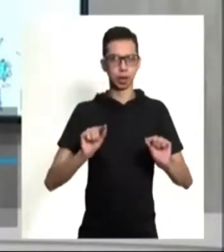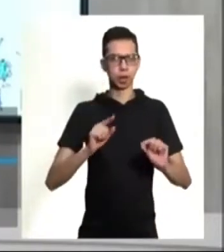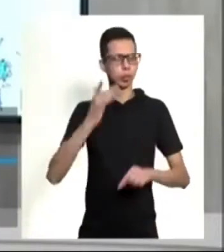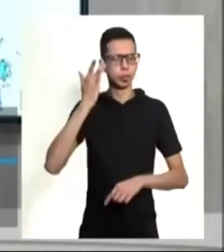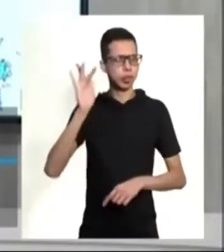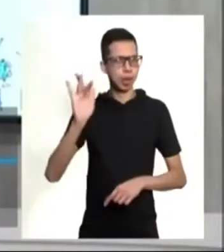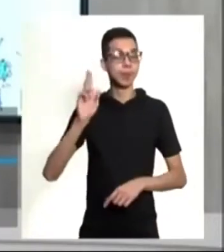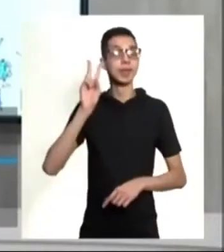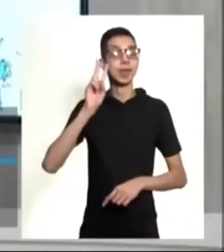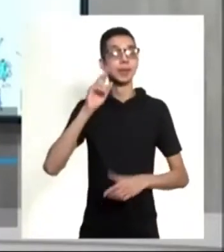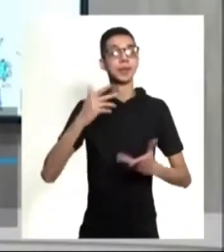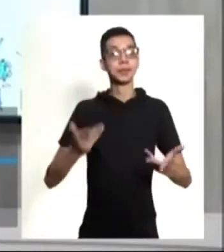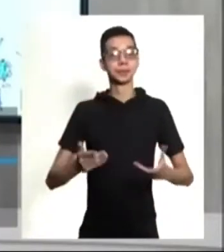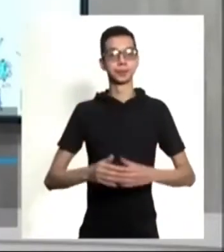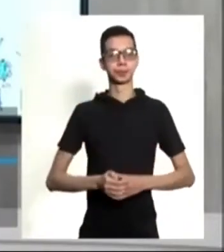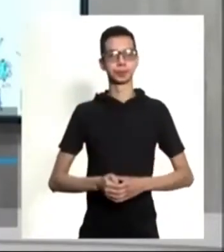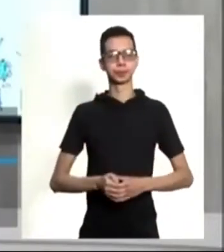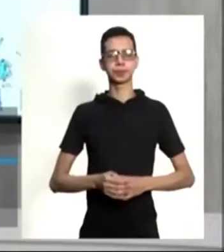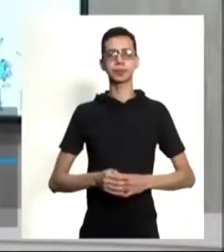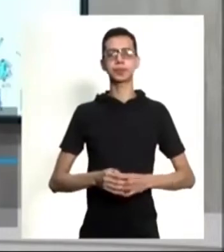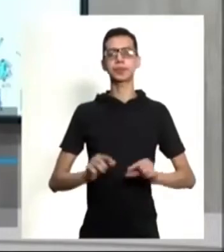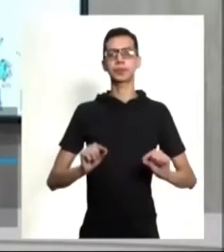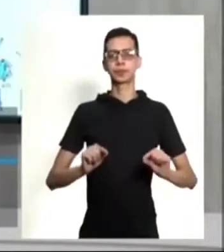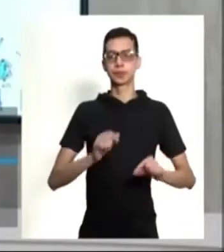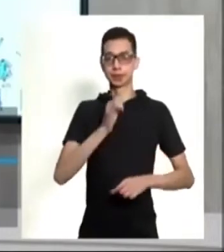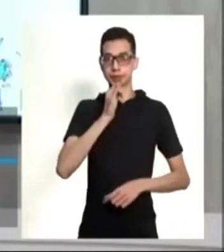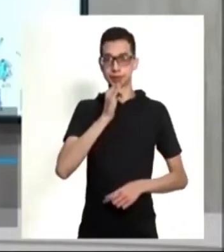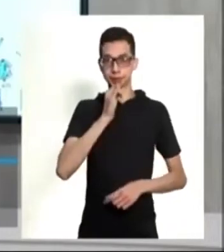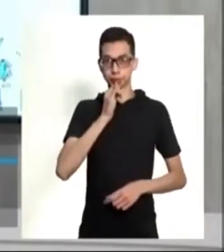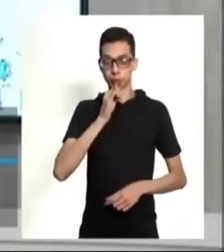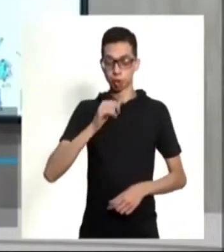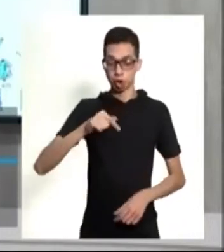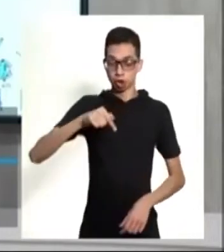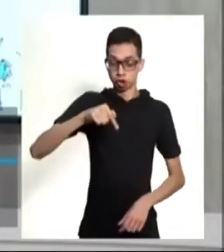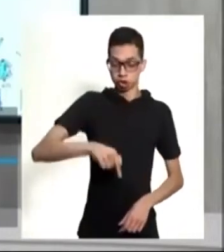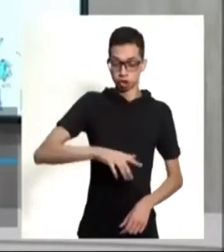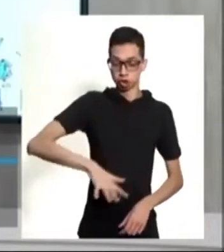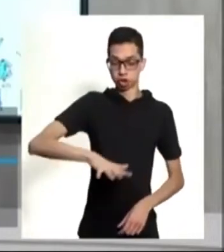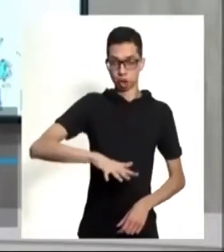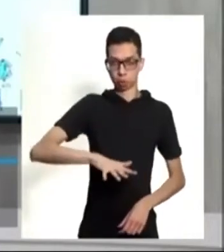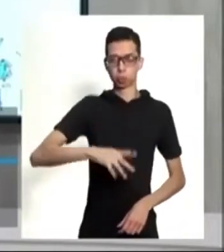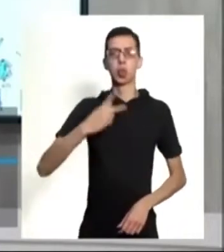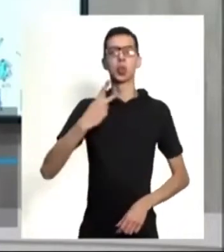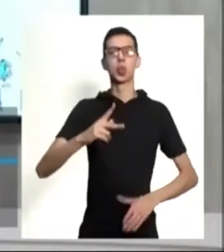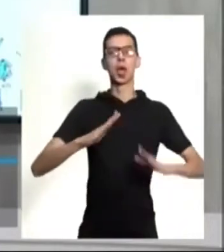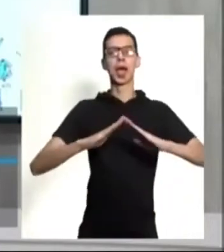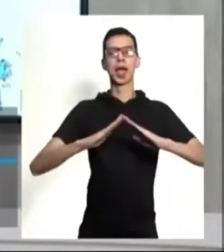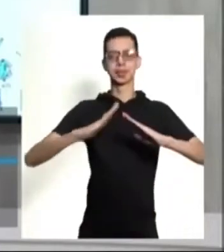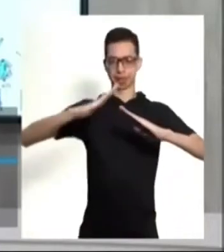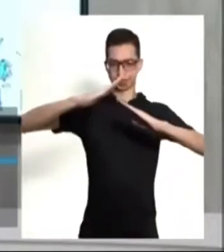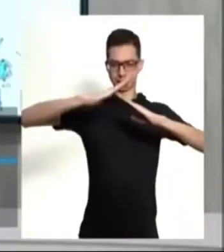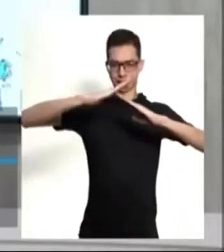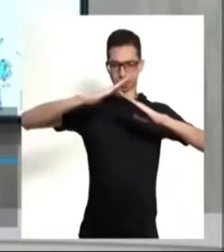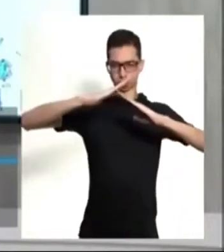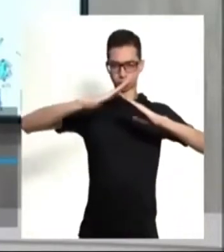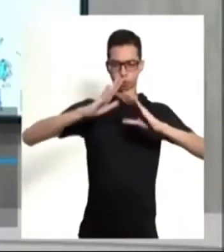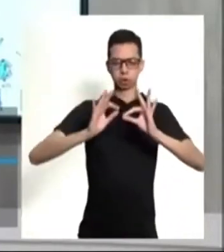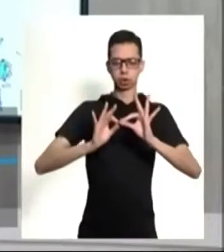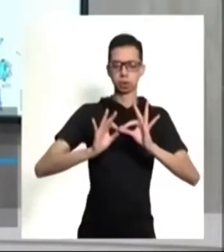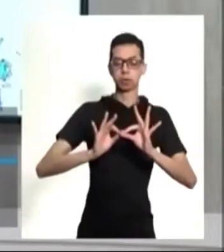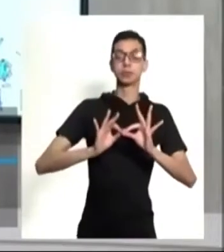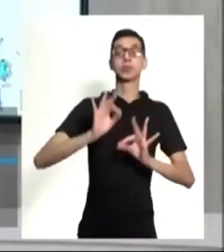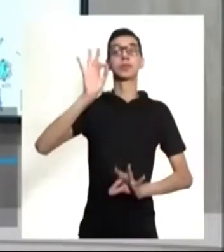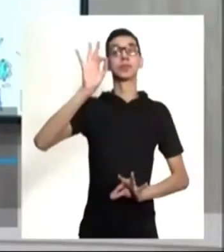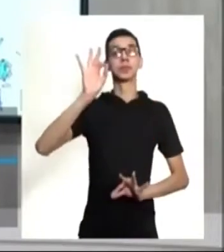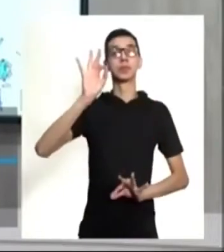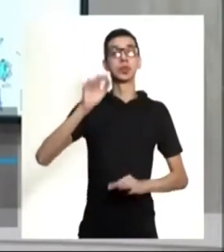É a distância entre as duas bases. O chão e o teto da sua casa, o chão e o teto do teu quarto. Qual que é a altura do